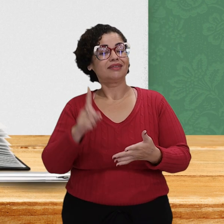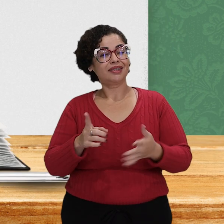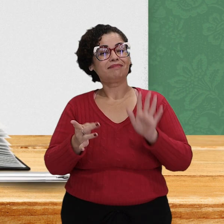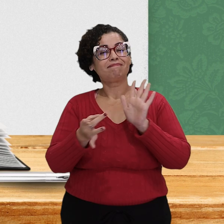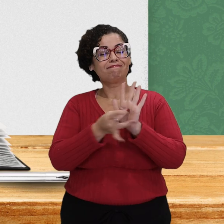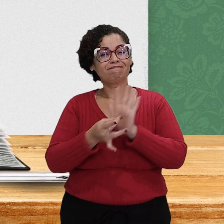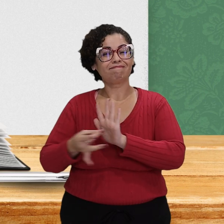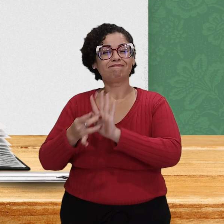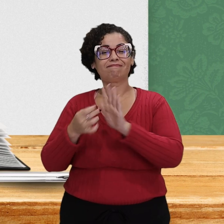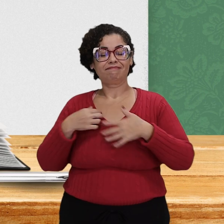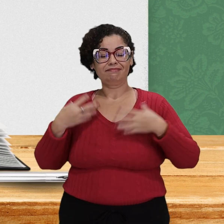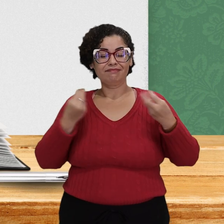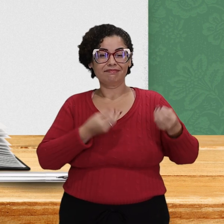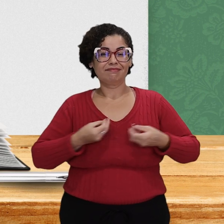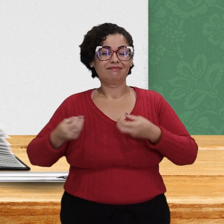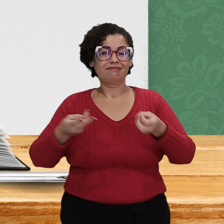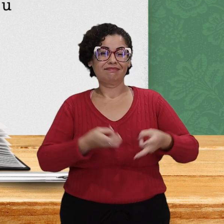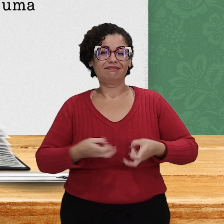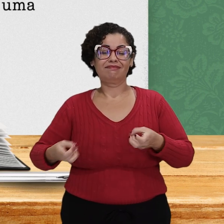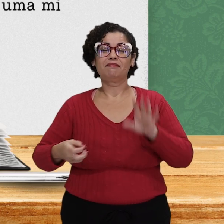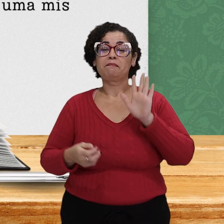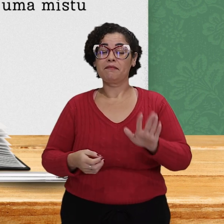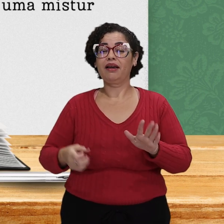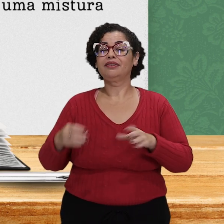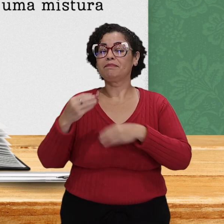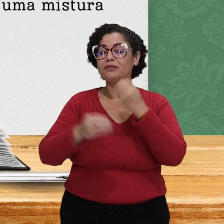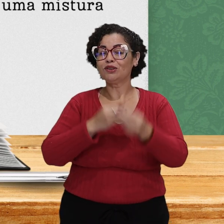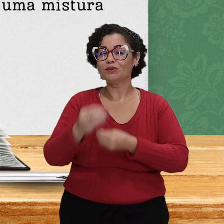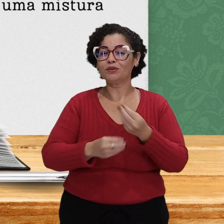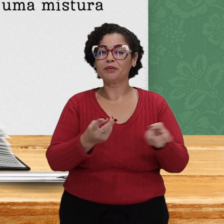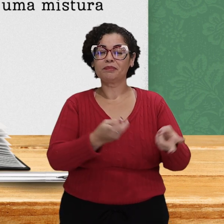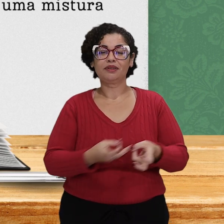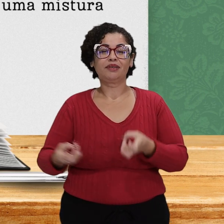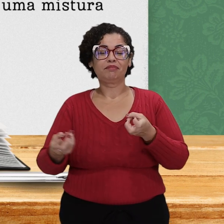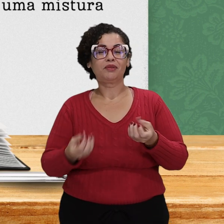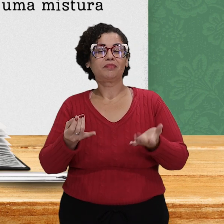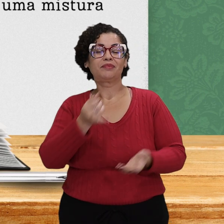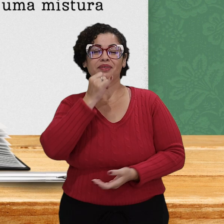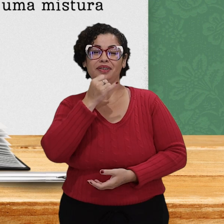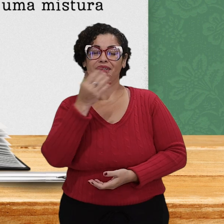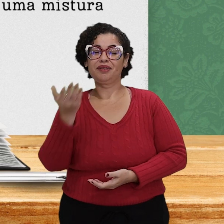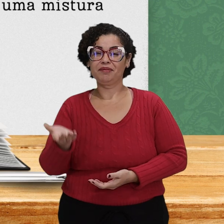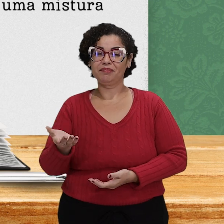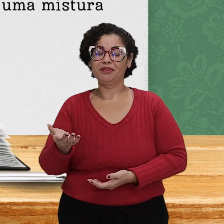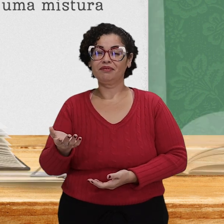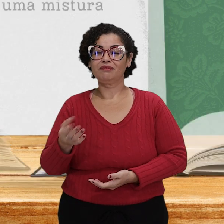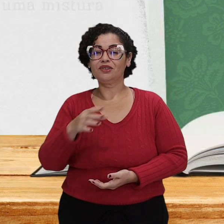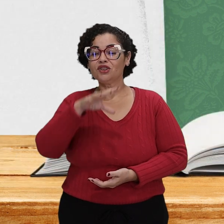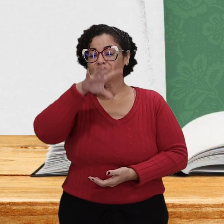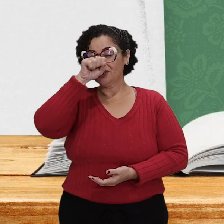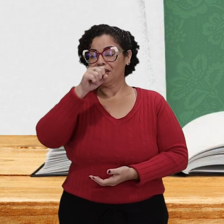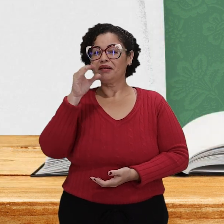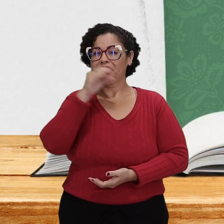que evidenciam esses sentidos, mas fazendo uma mistura deles, como nos exemplos